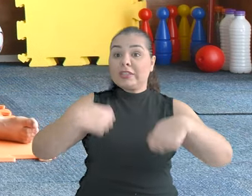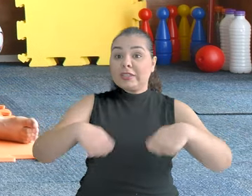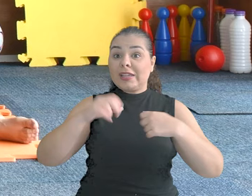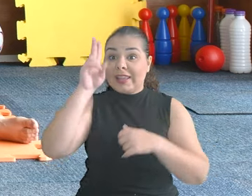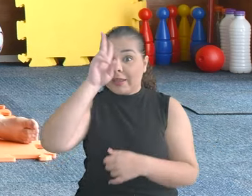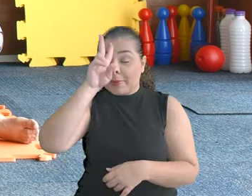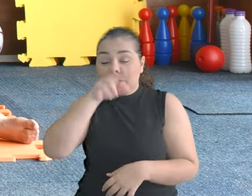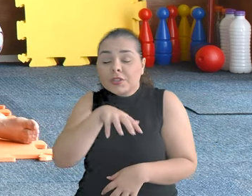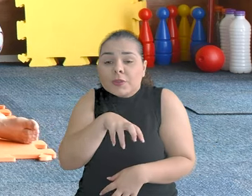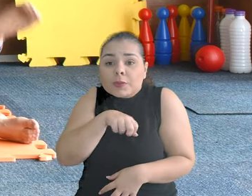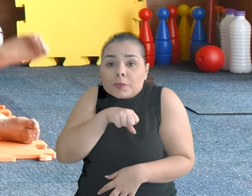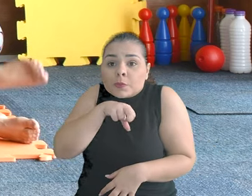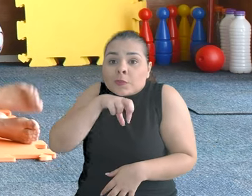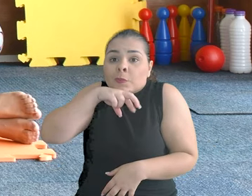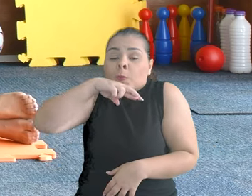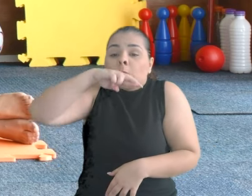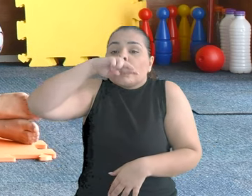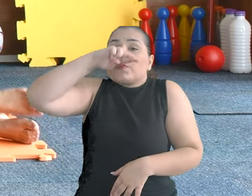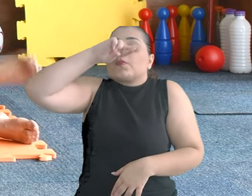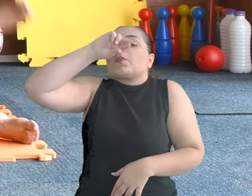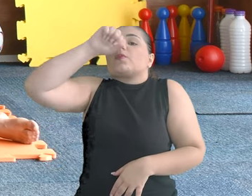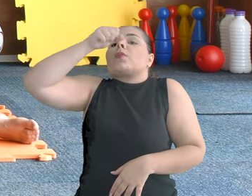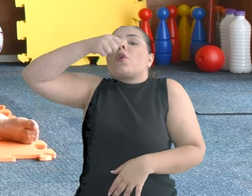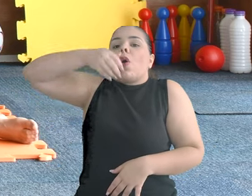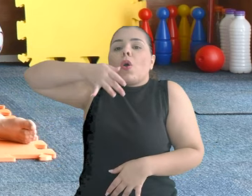Duarte se inspira em